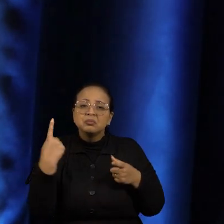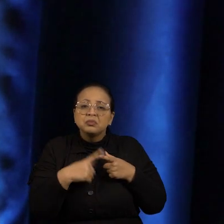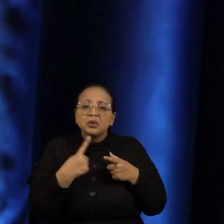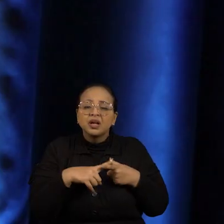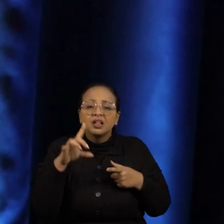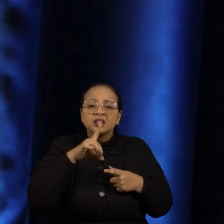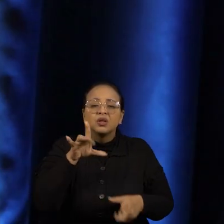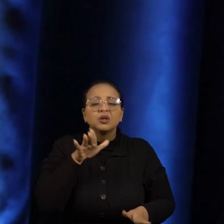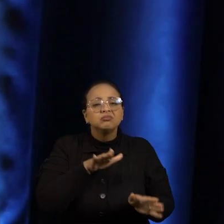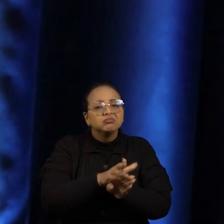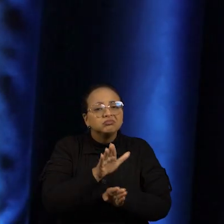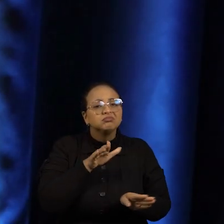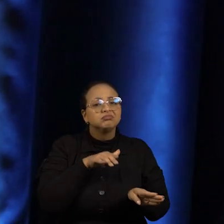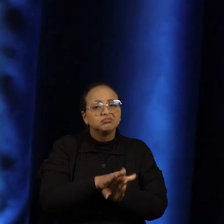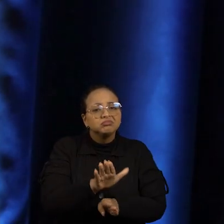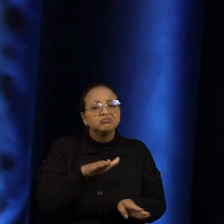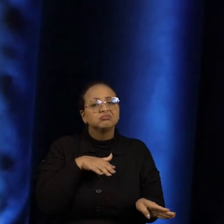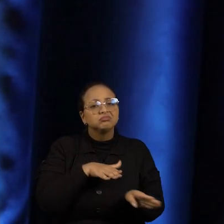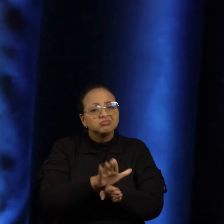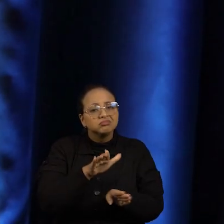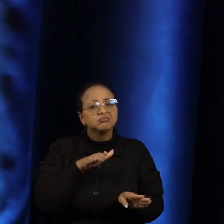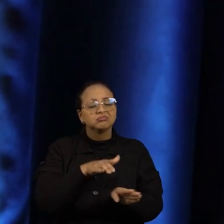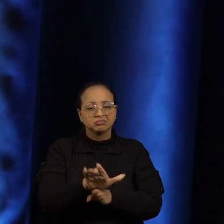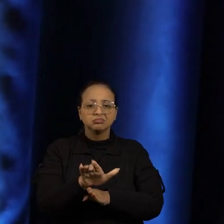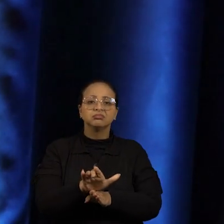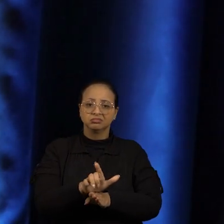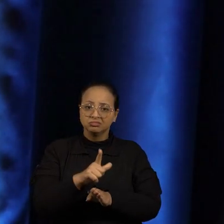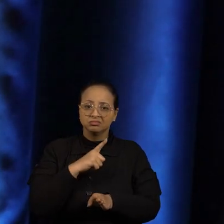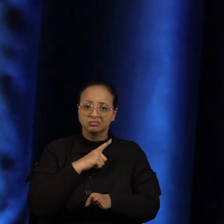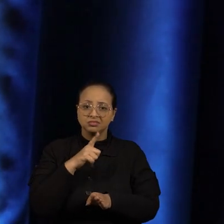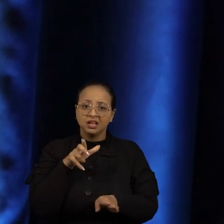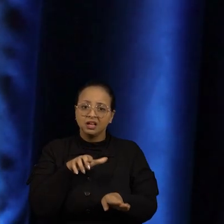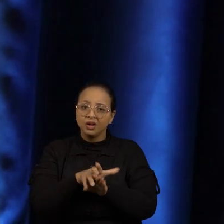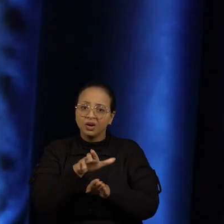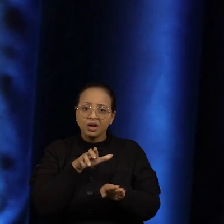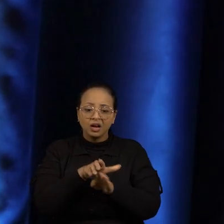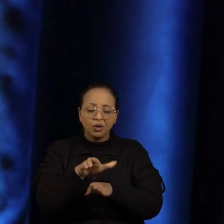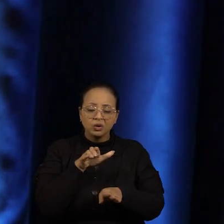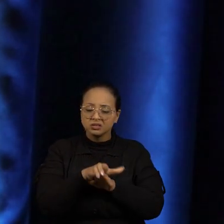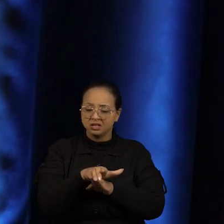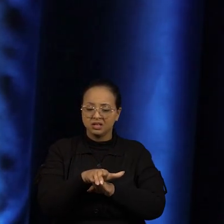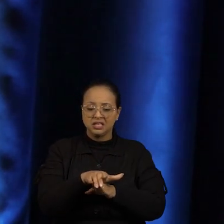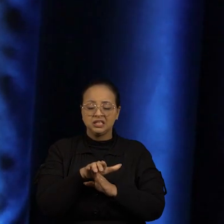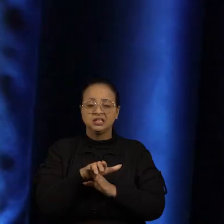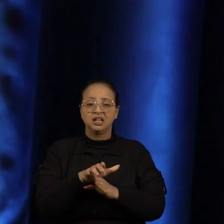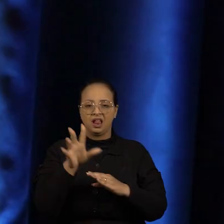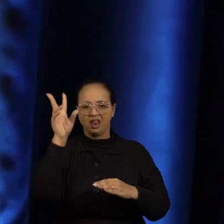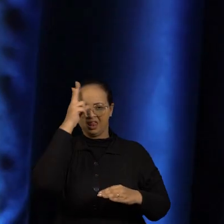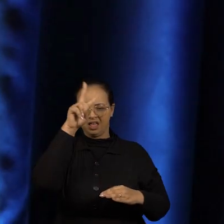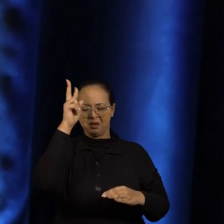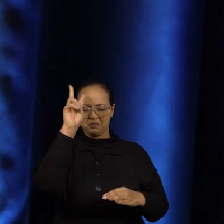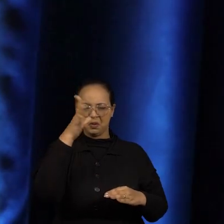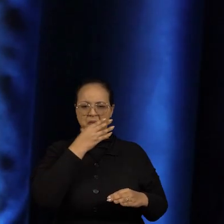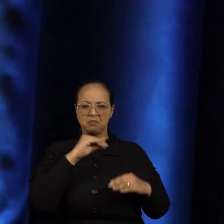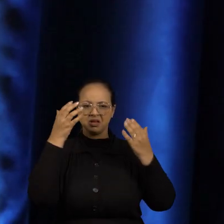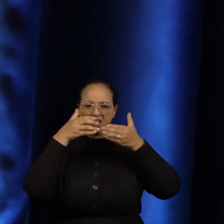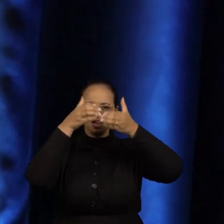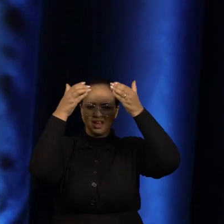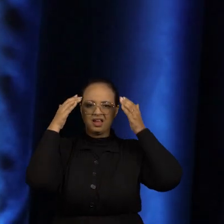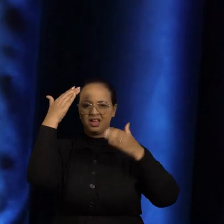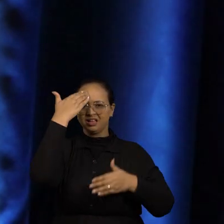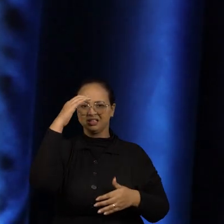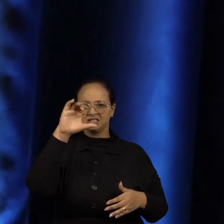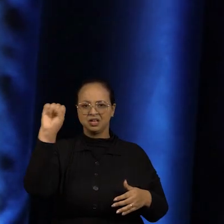Deus instruindo a edificação da casa. Quando Salomão